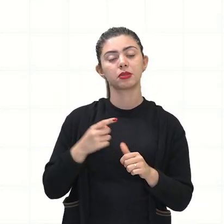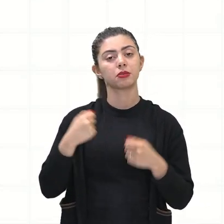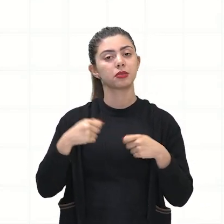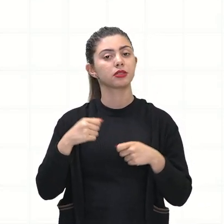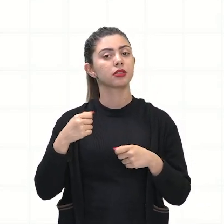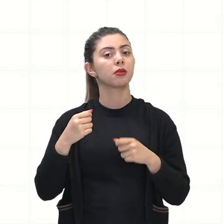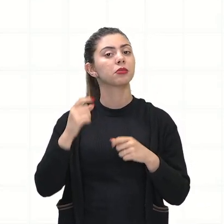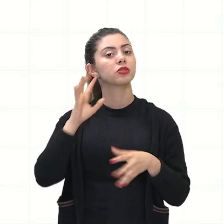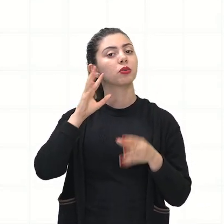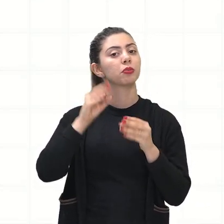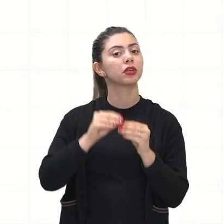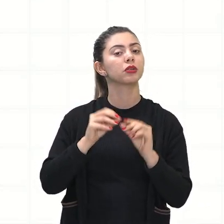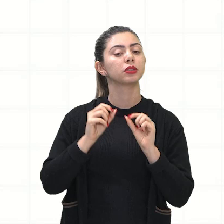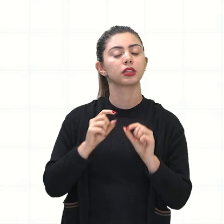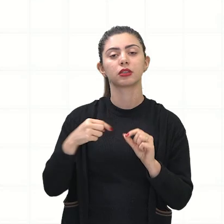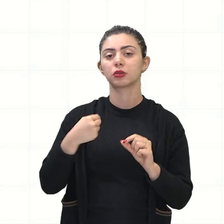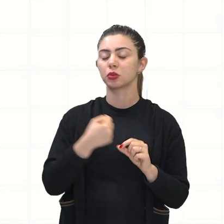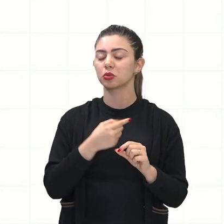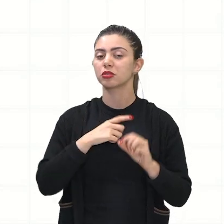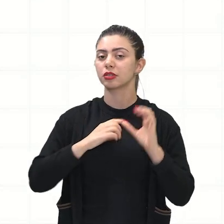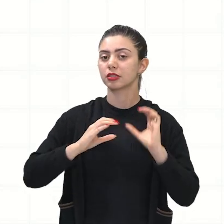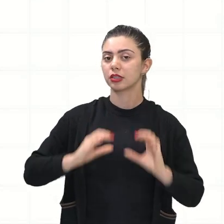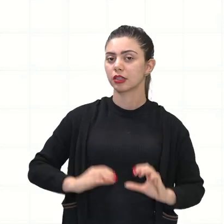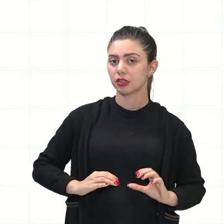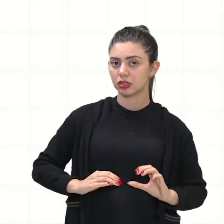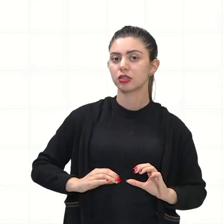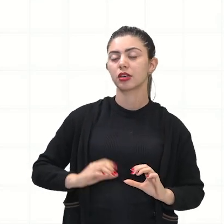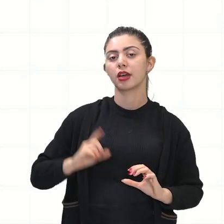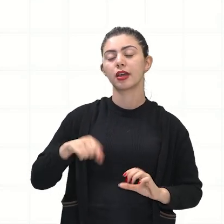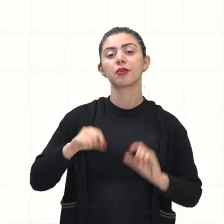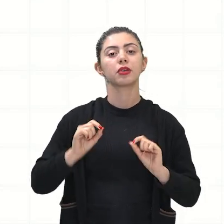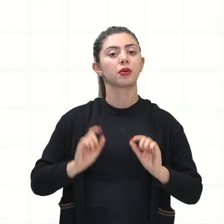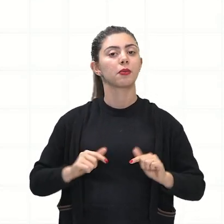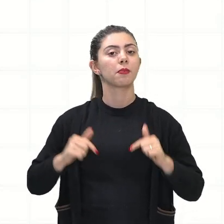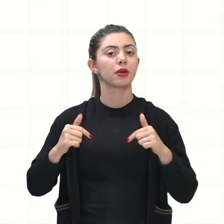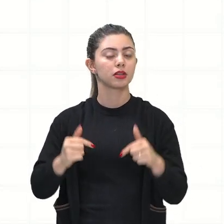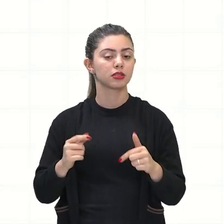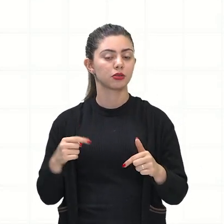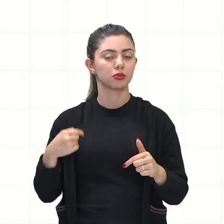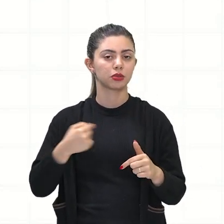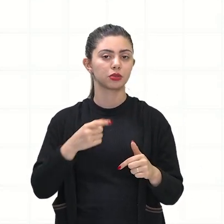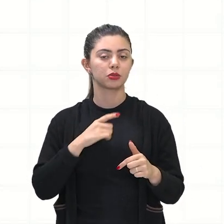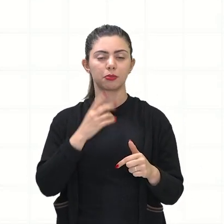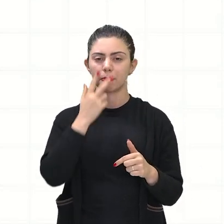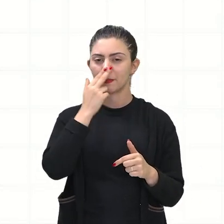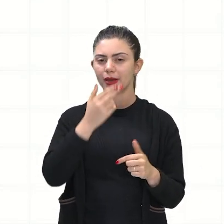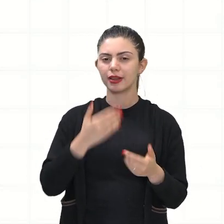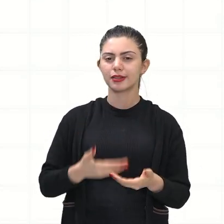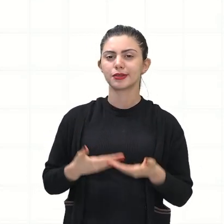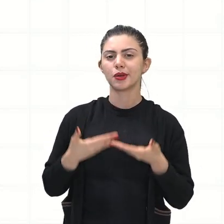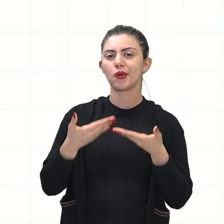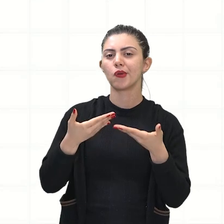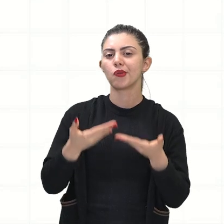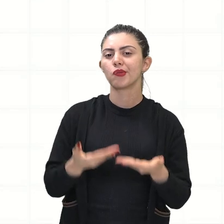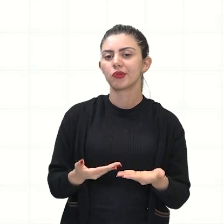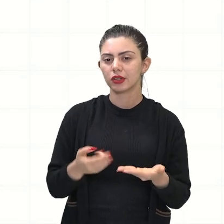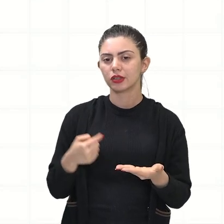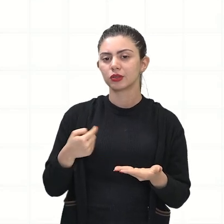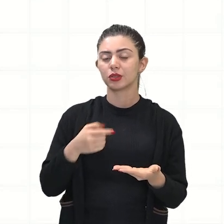que todo exercício de cidadania é um exercício que nos convida a